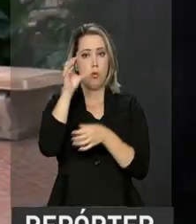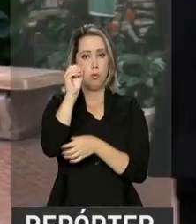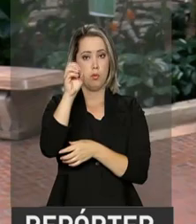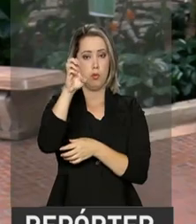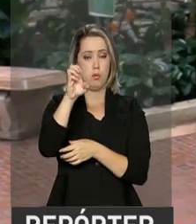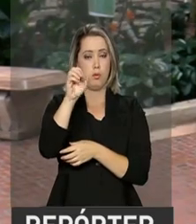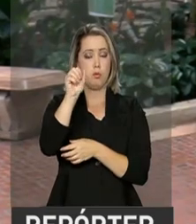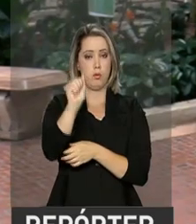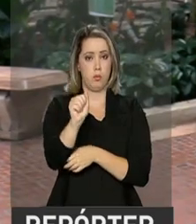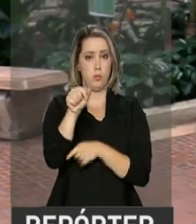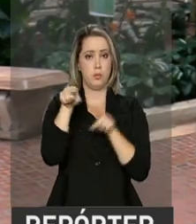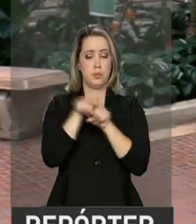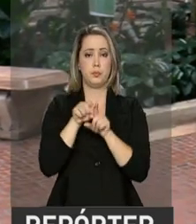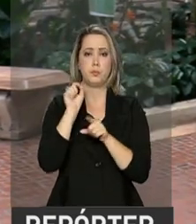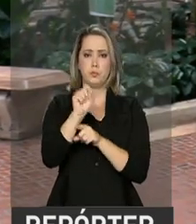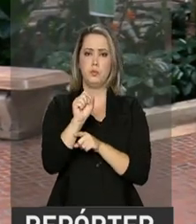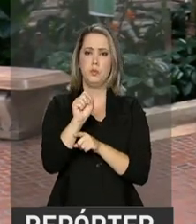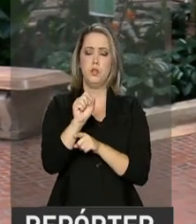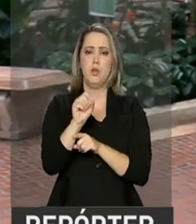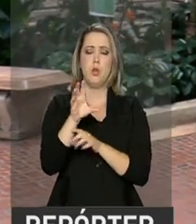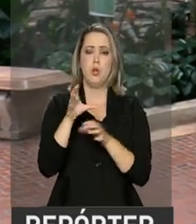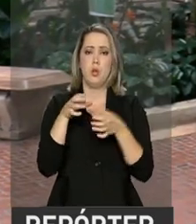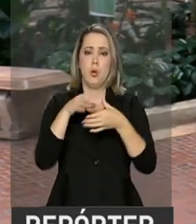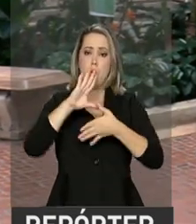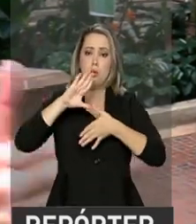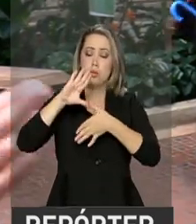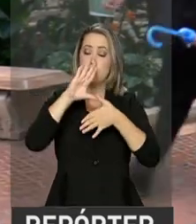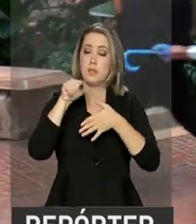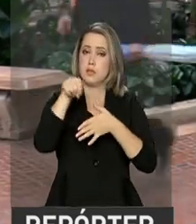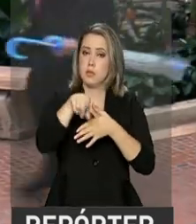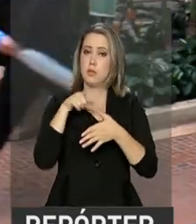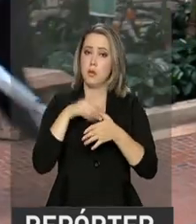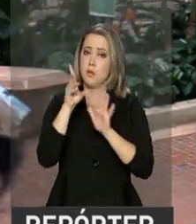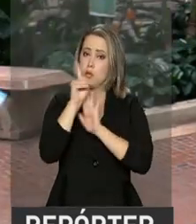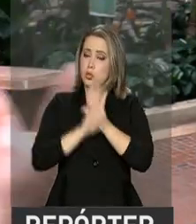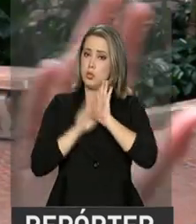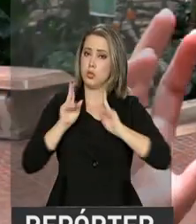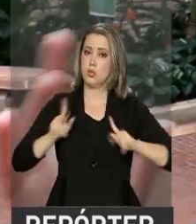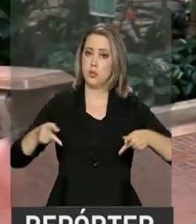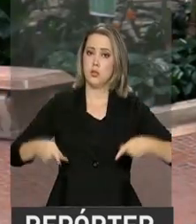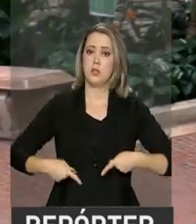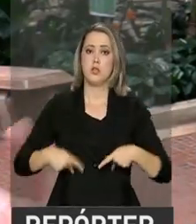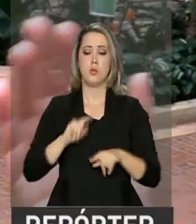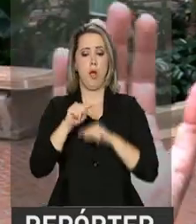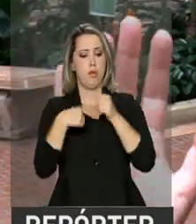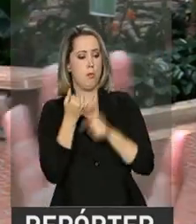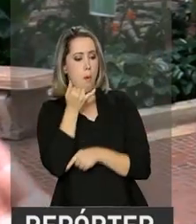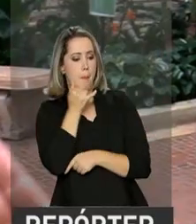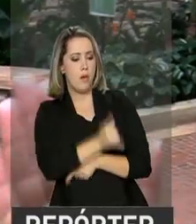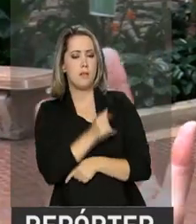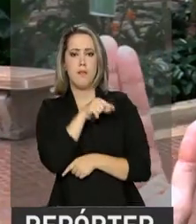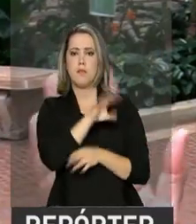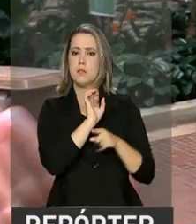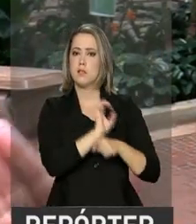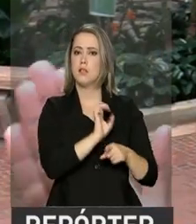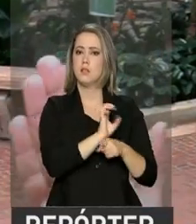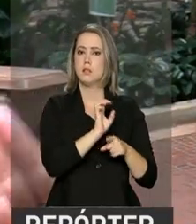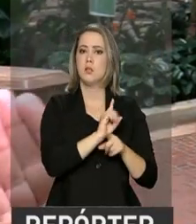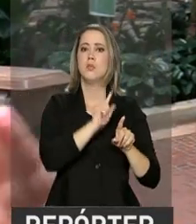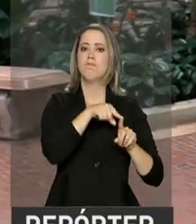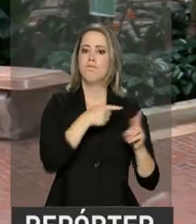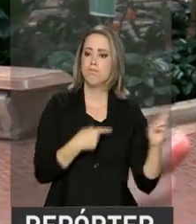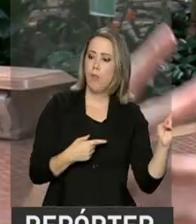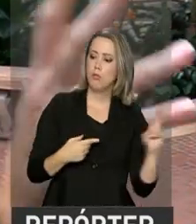Direitos Humanos. E a Comissão Interamericana de Direitos Humanos notificará o Estado e, a partir aí respeitado o contraditório